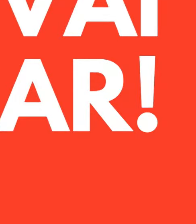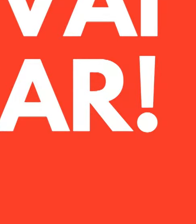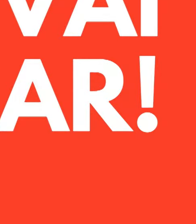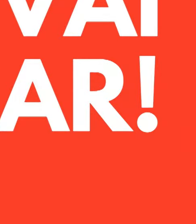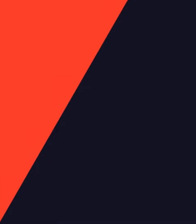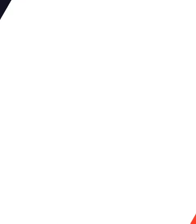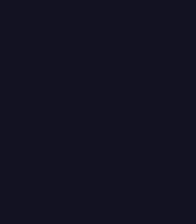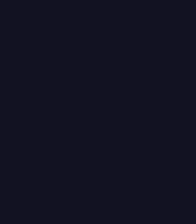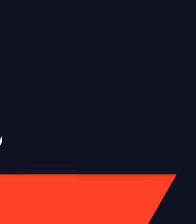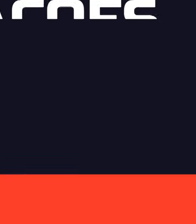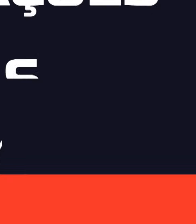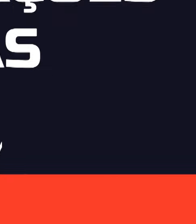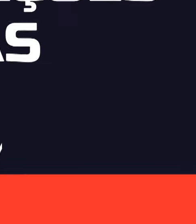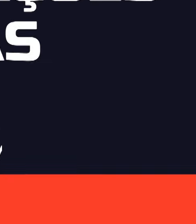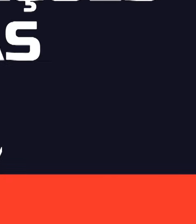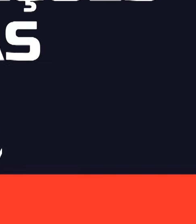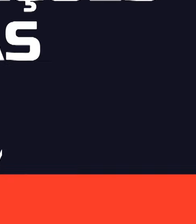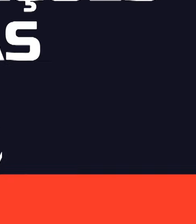realidades